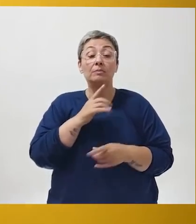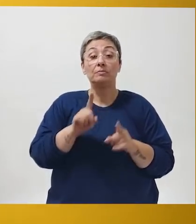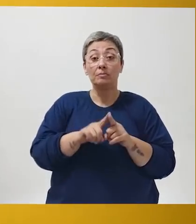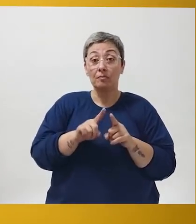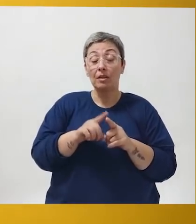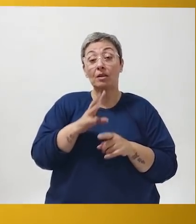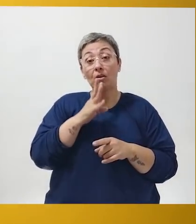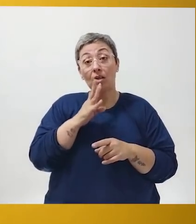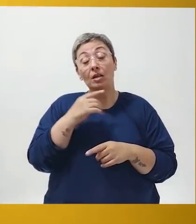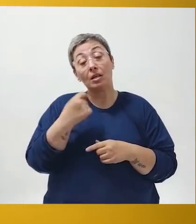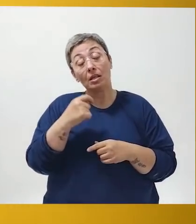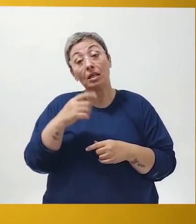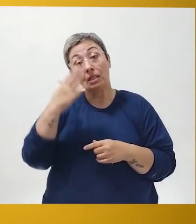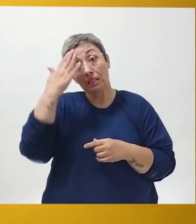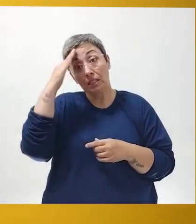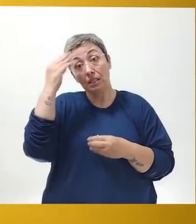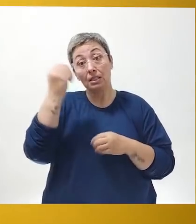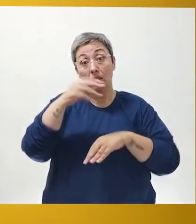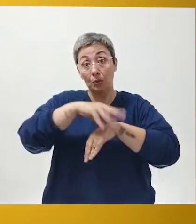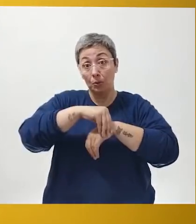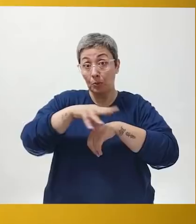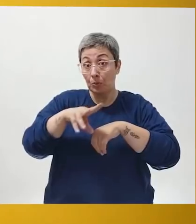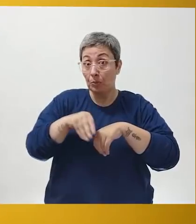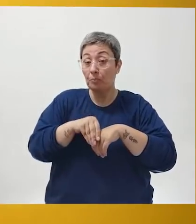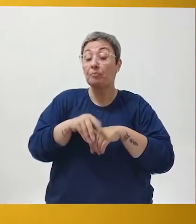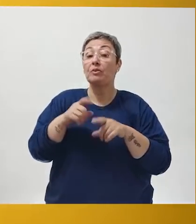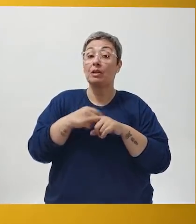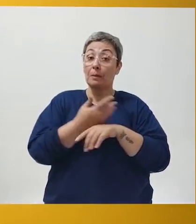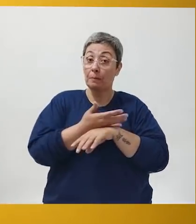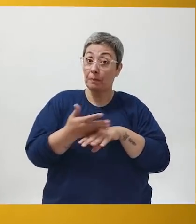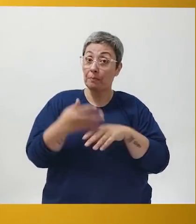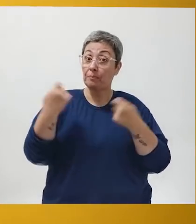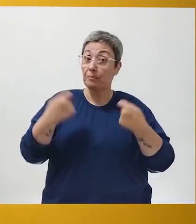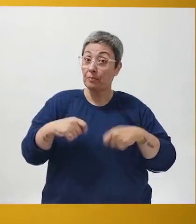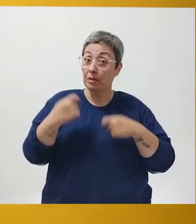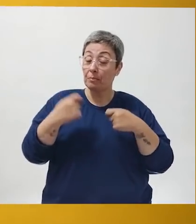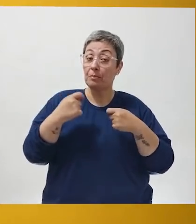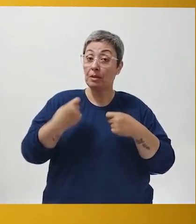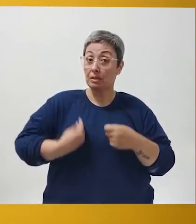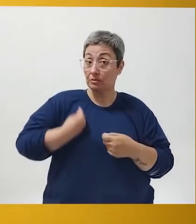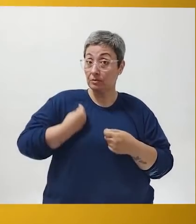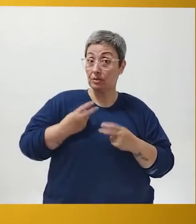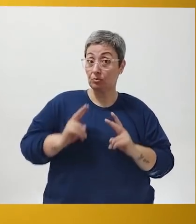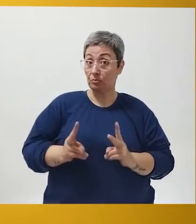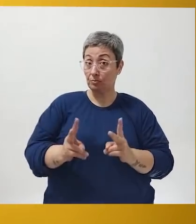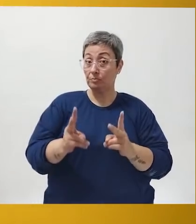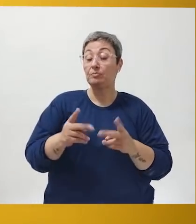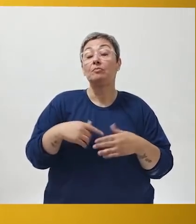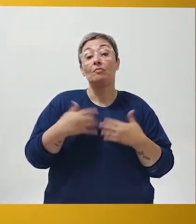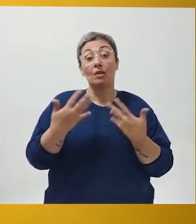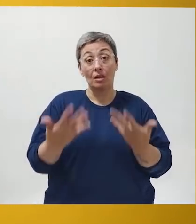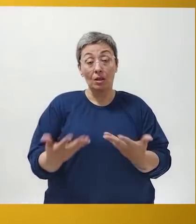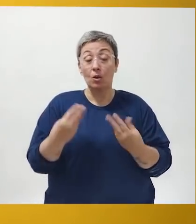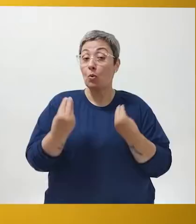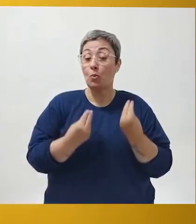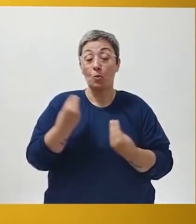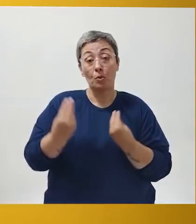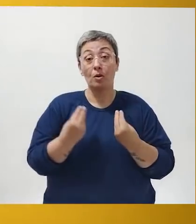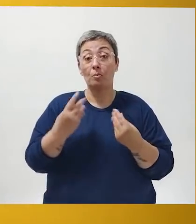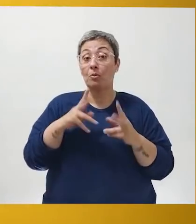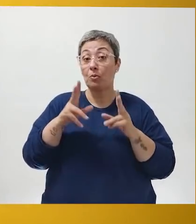criança, hoje eu quero falar um pouquinho com você de como que nós vamos cuidar das plantas da nossa casa, né? Tenho certeza